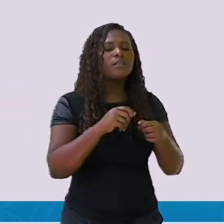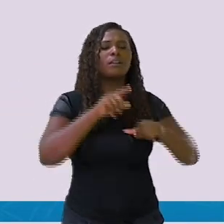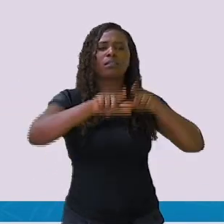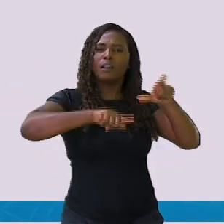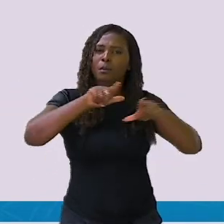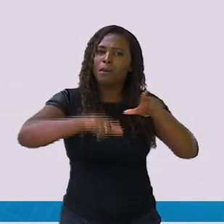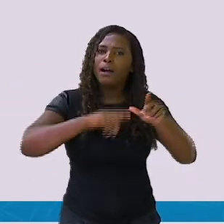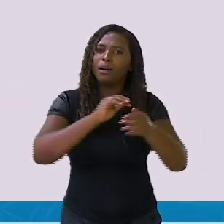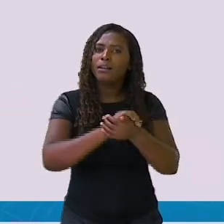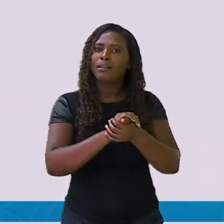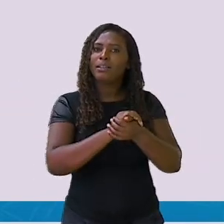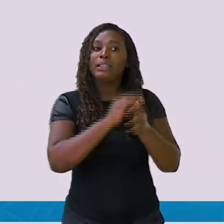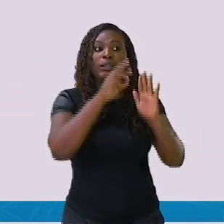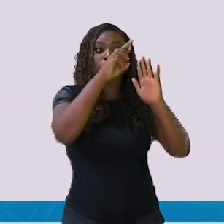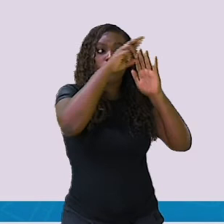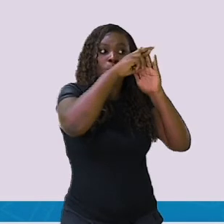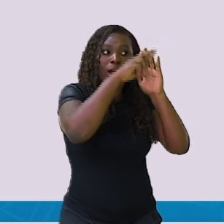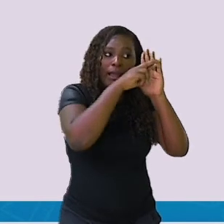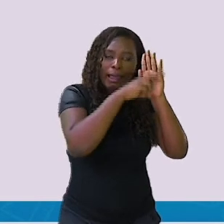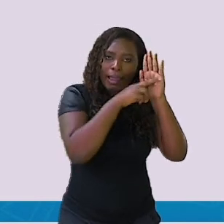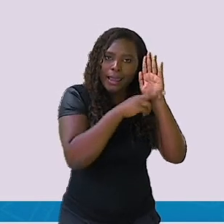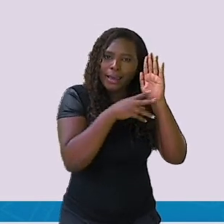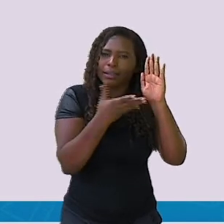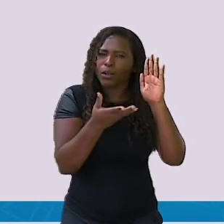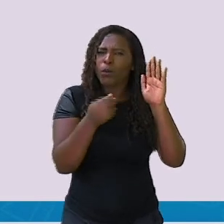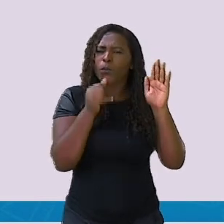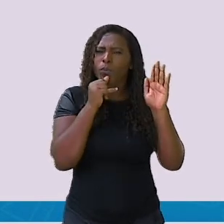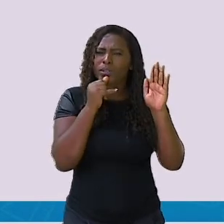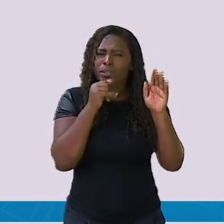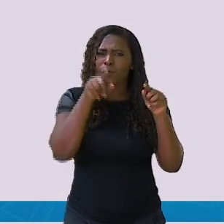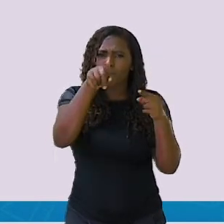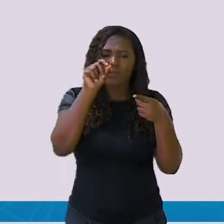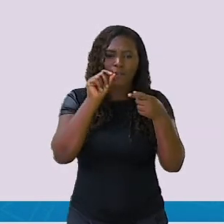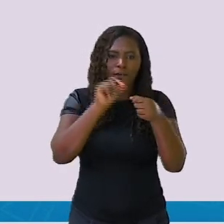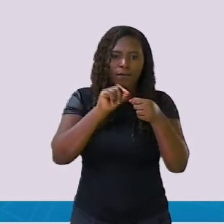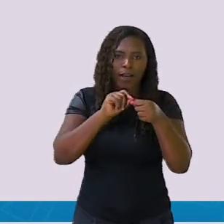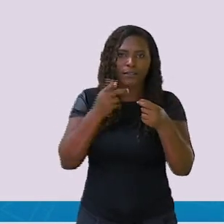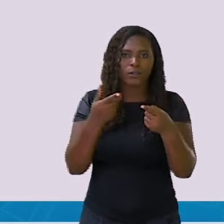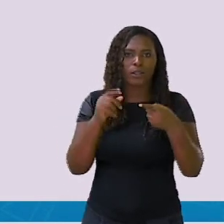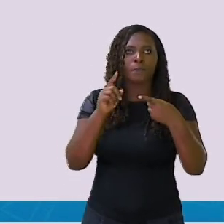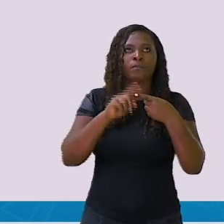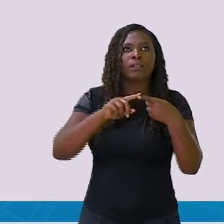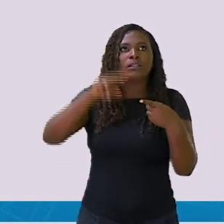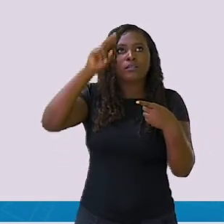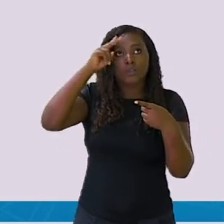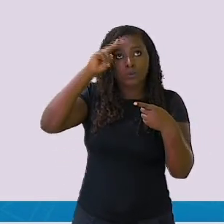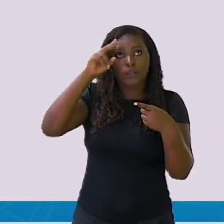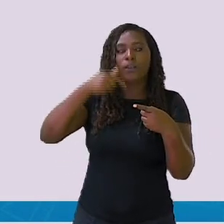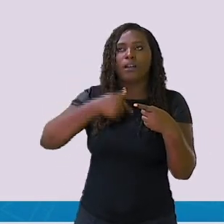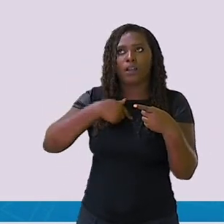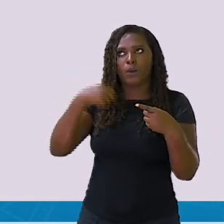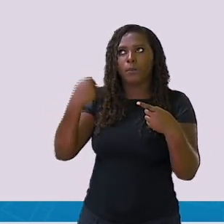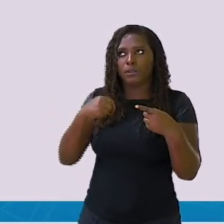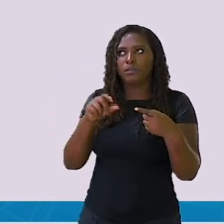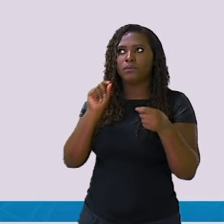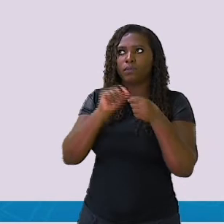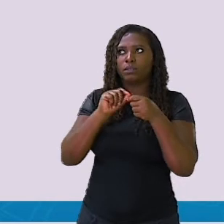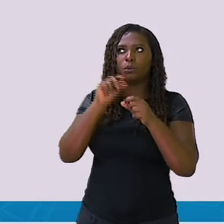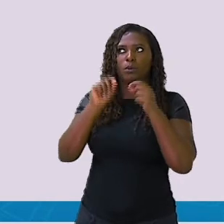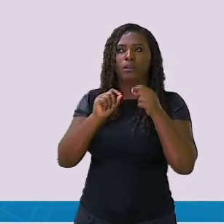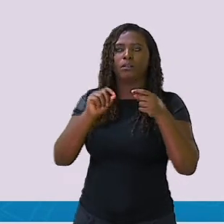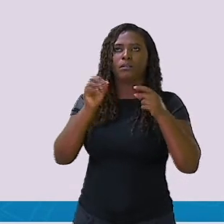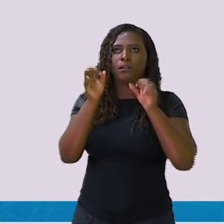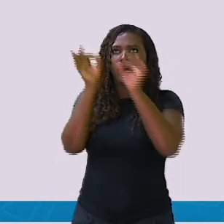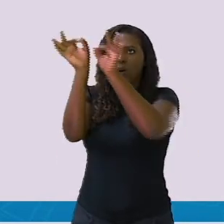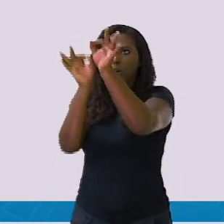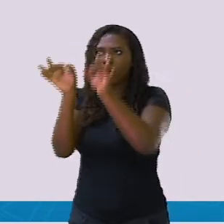isso, isso. Então, você está organizado. Então, você leu lá, segunda-feira, eu preciso, por exemplo, organizar a